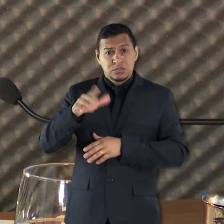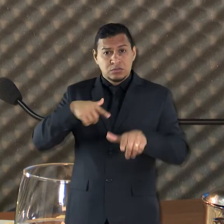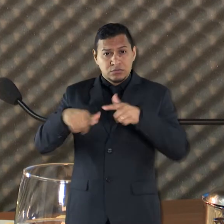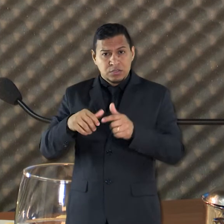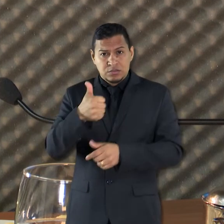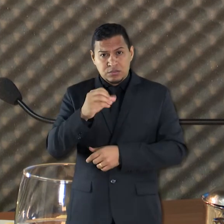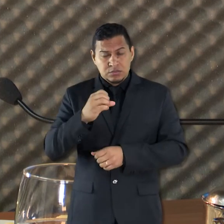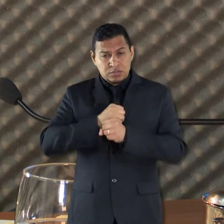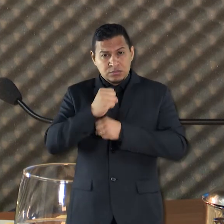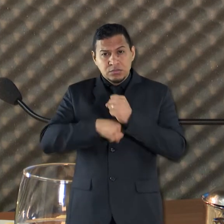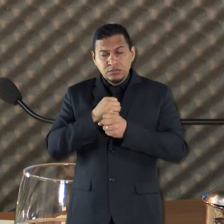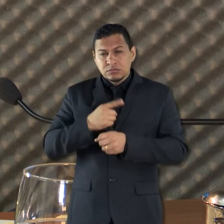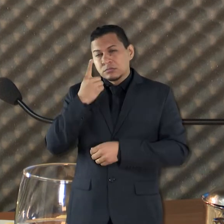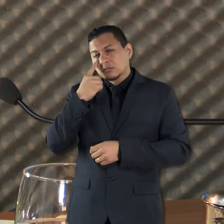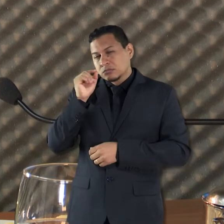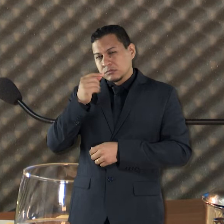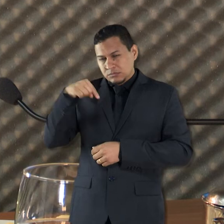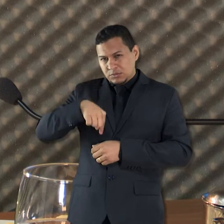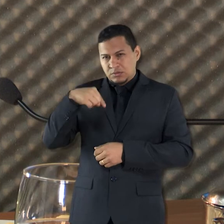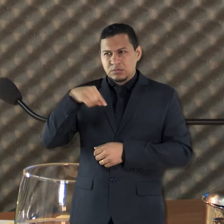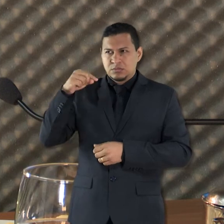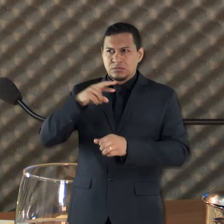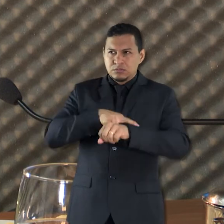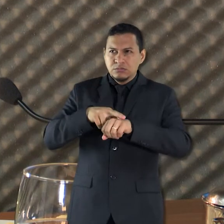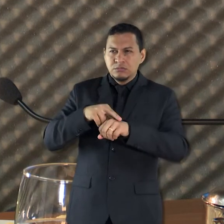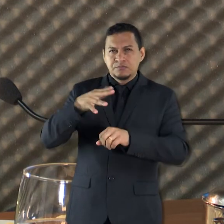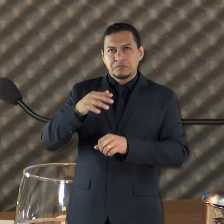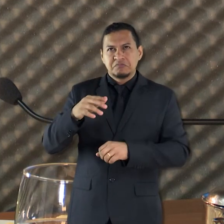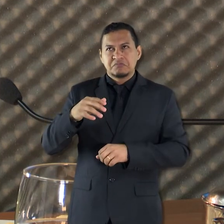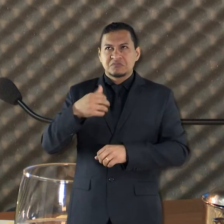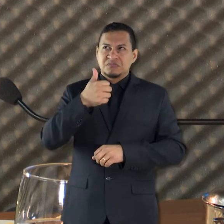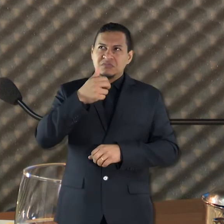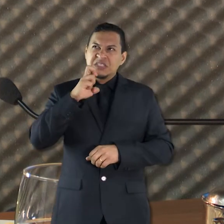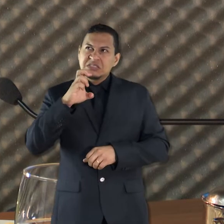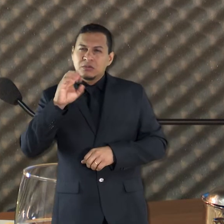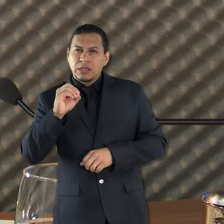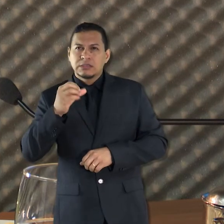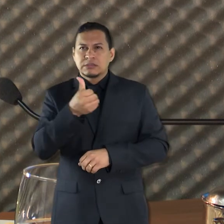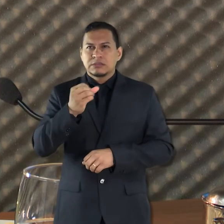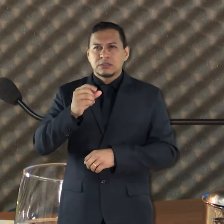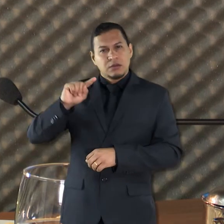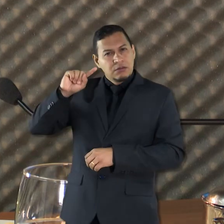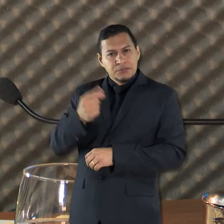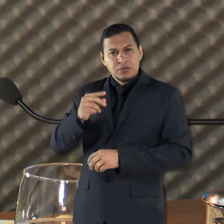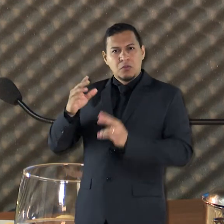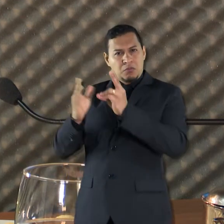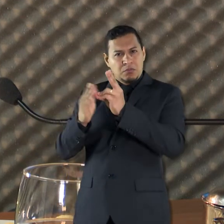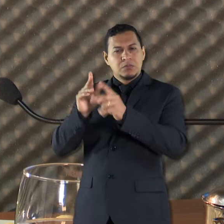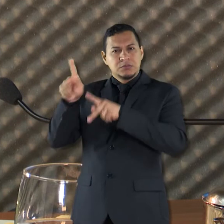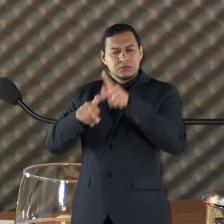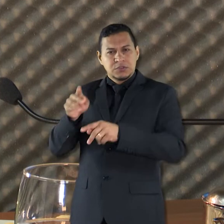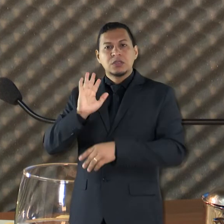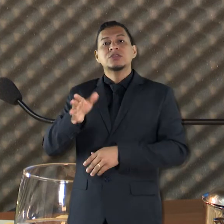frente disso há 10 anos. Para você ter uma ideia, nós temos aqui em Roraima em torno de 50, 60 mil indígenas. Nós temos quase 40 mil documentos